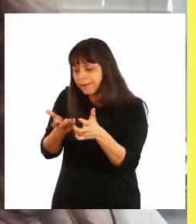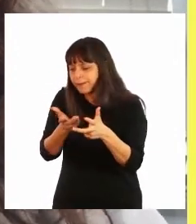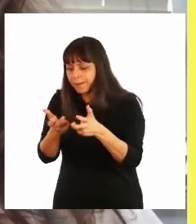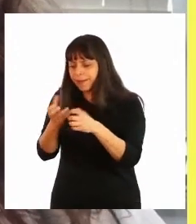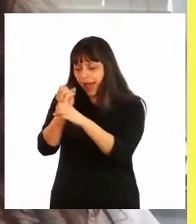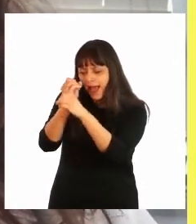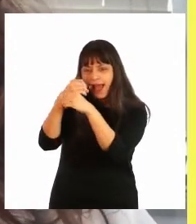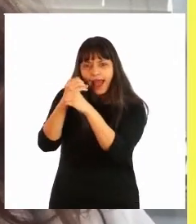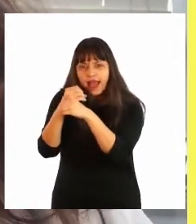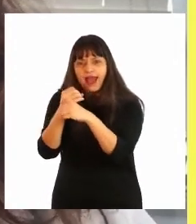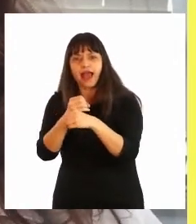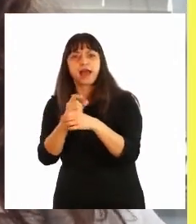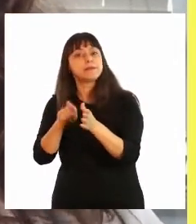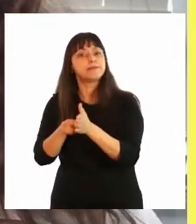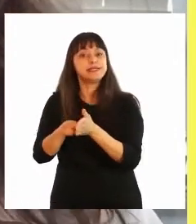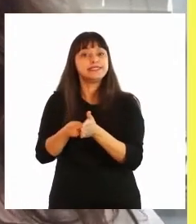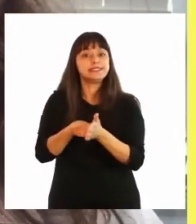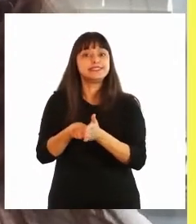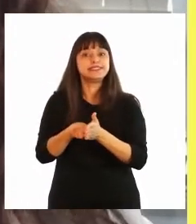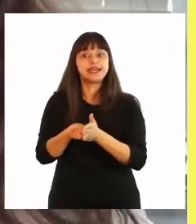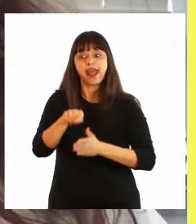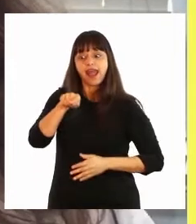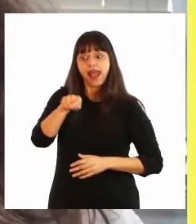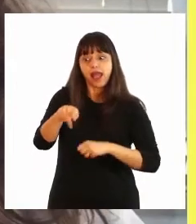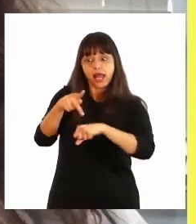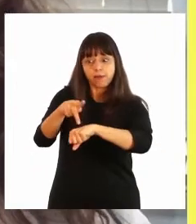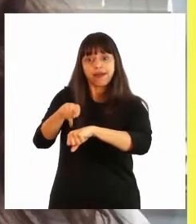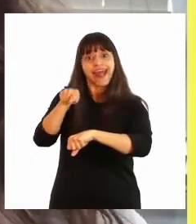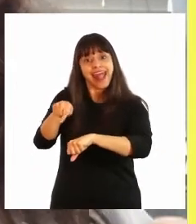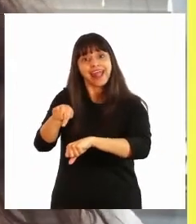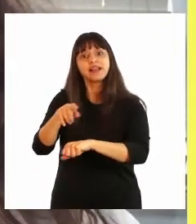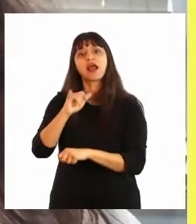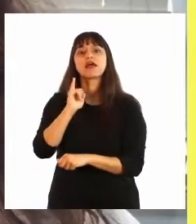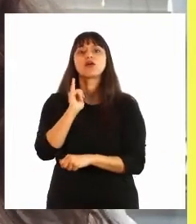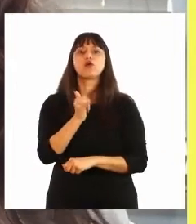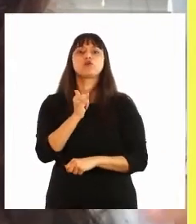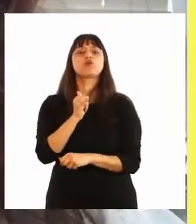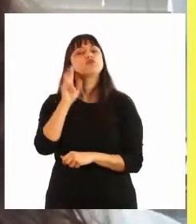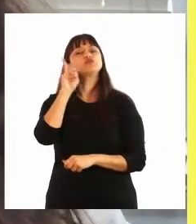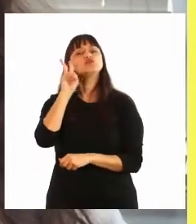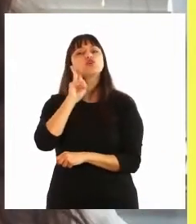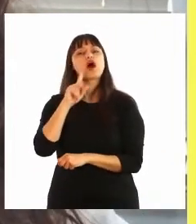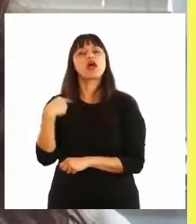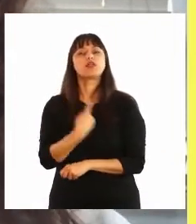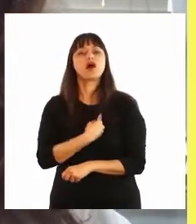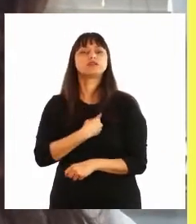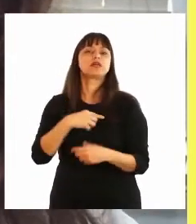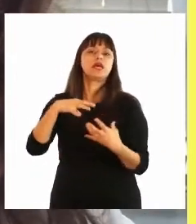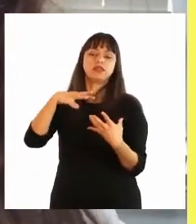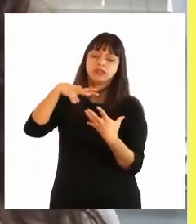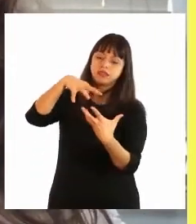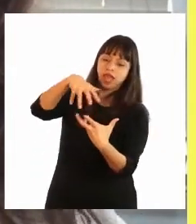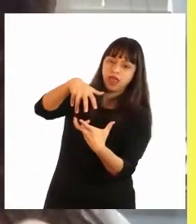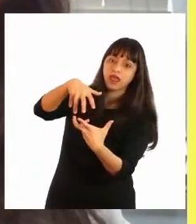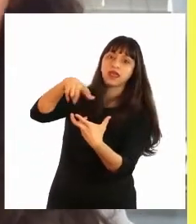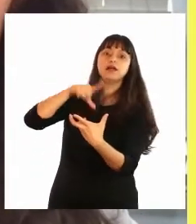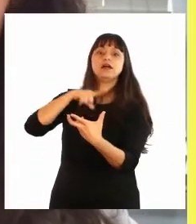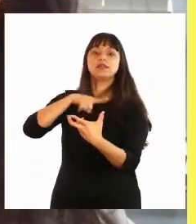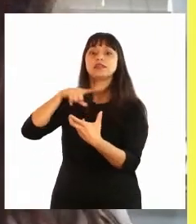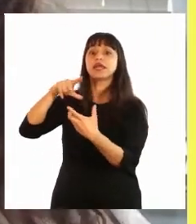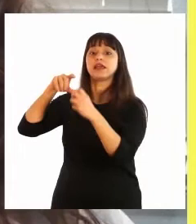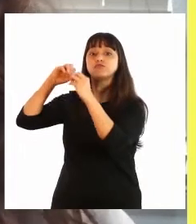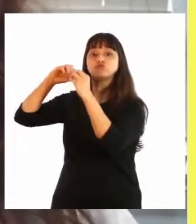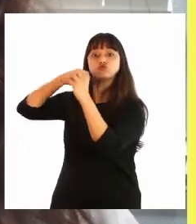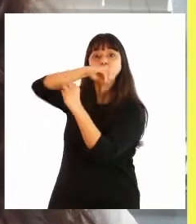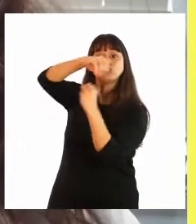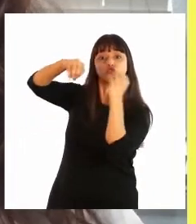ele ajudou a contar a história da nossa Terra, do nosso sistema solar. A história